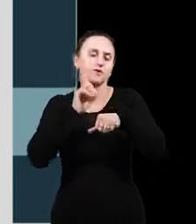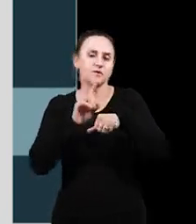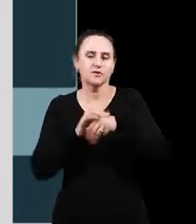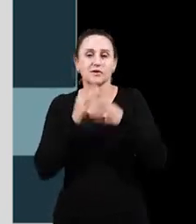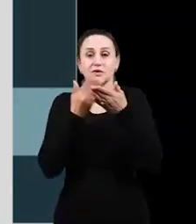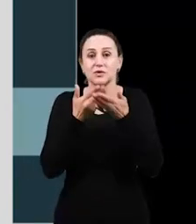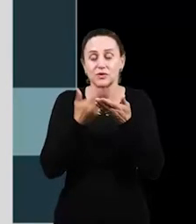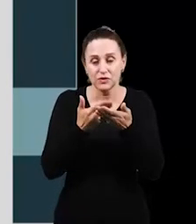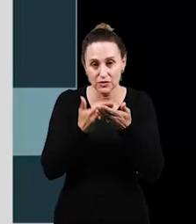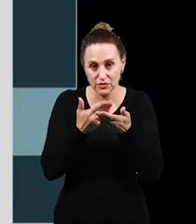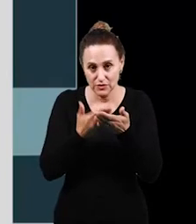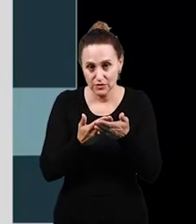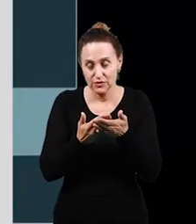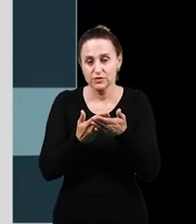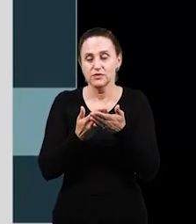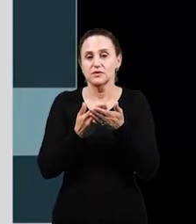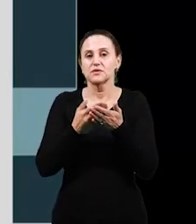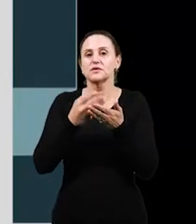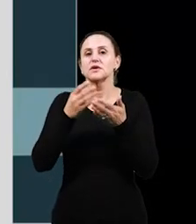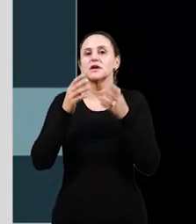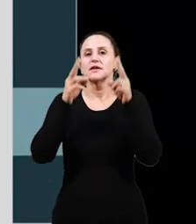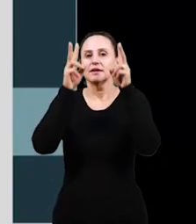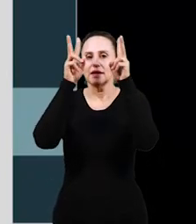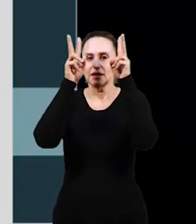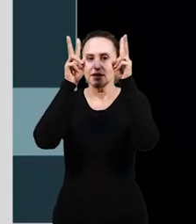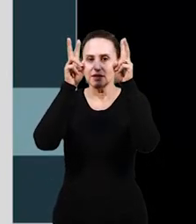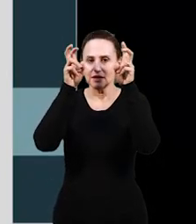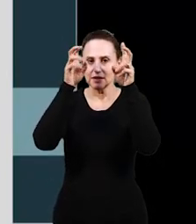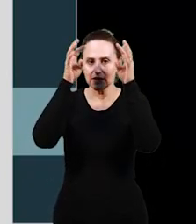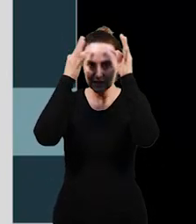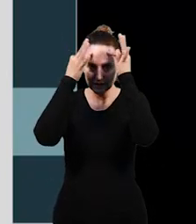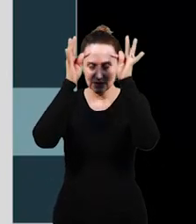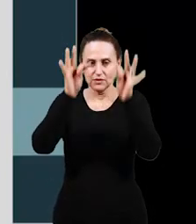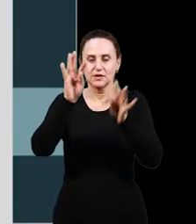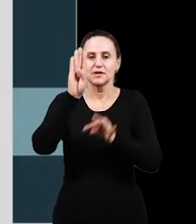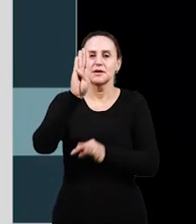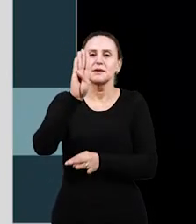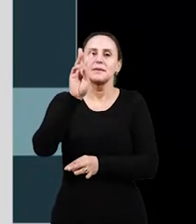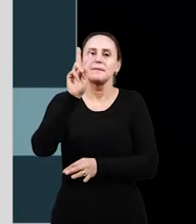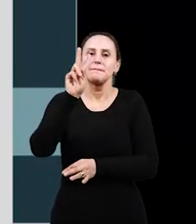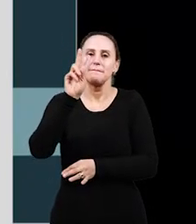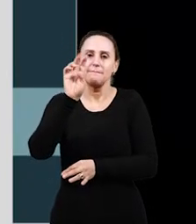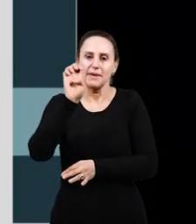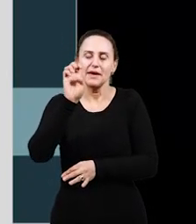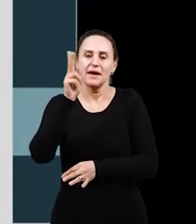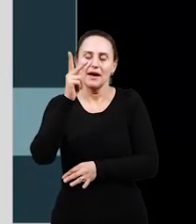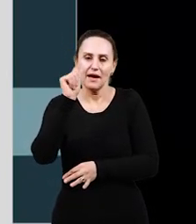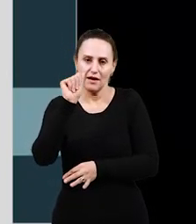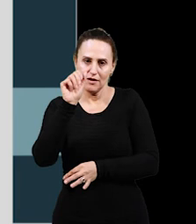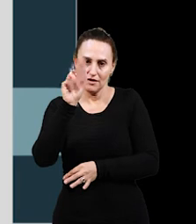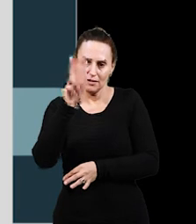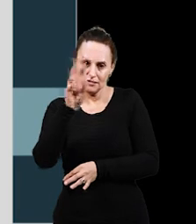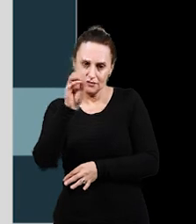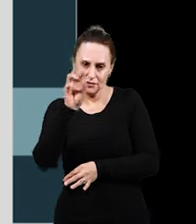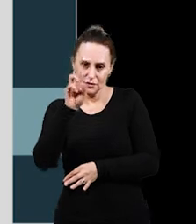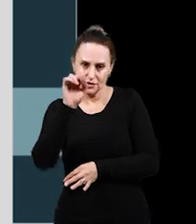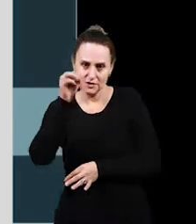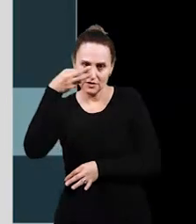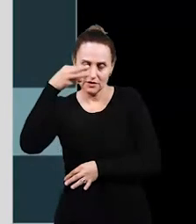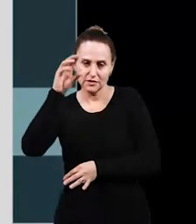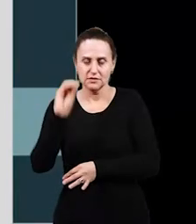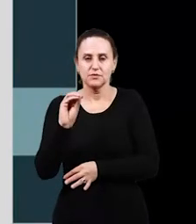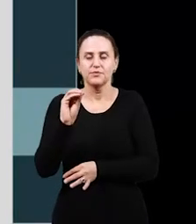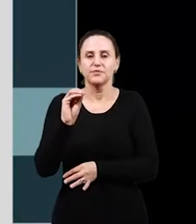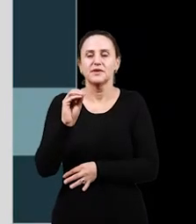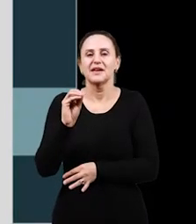são estudos pautados no behaviorismo que representaram o rompimento com as teorias ambientalistas e que defendiam que a fala era explicada